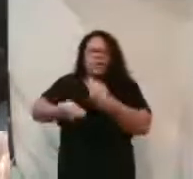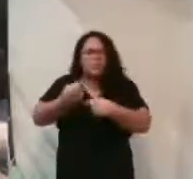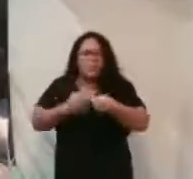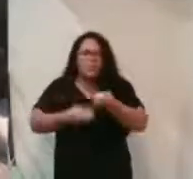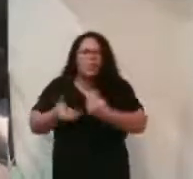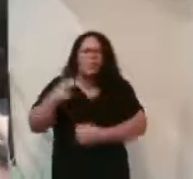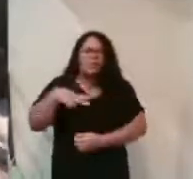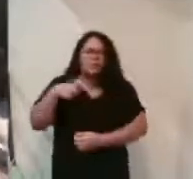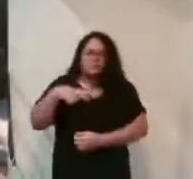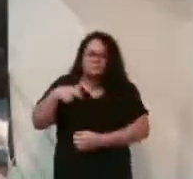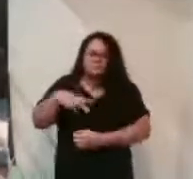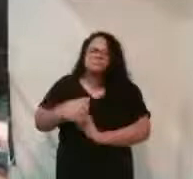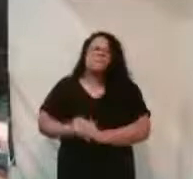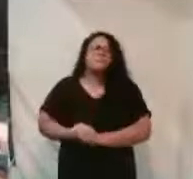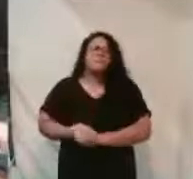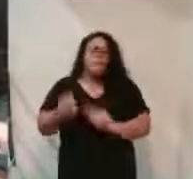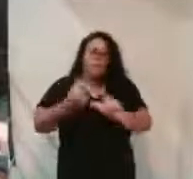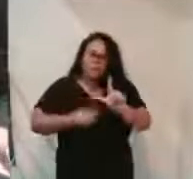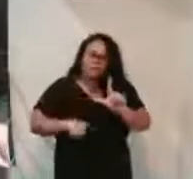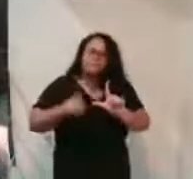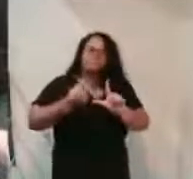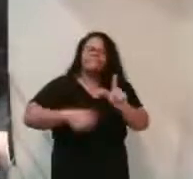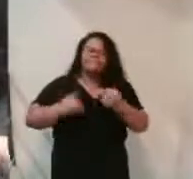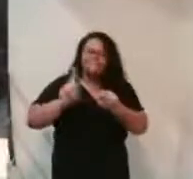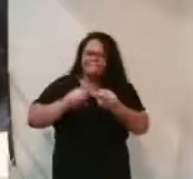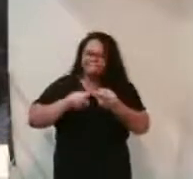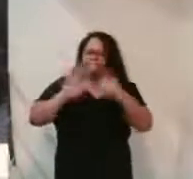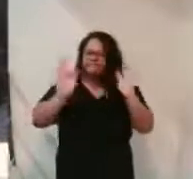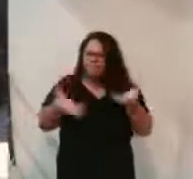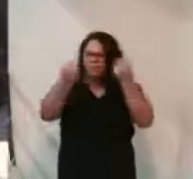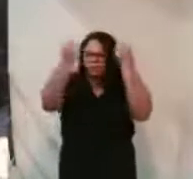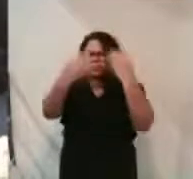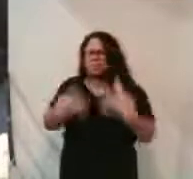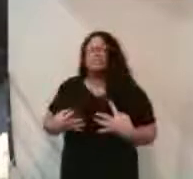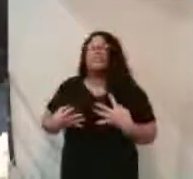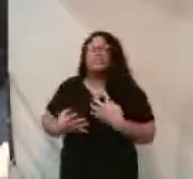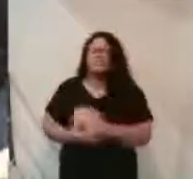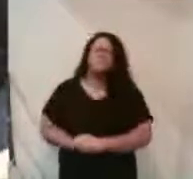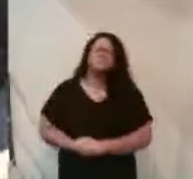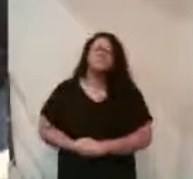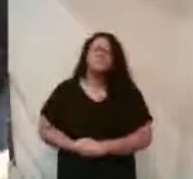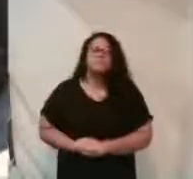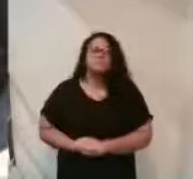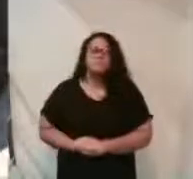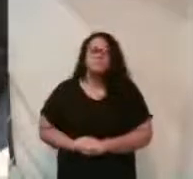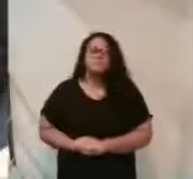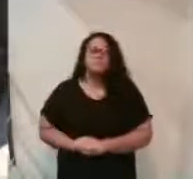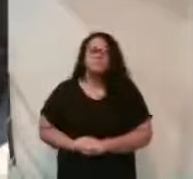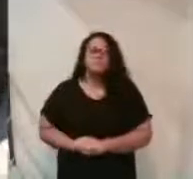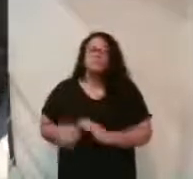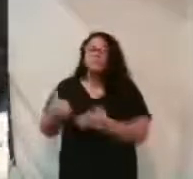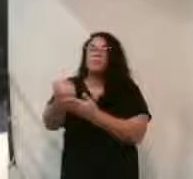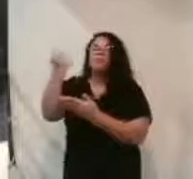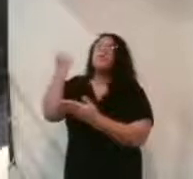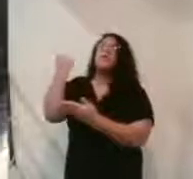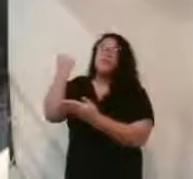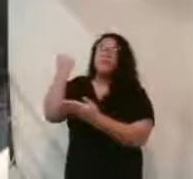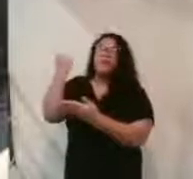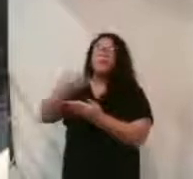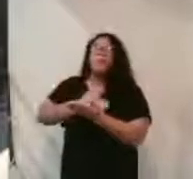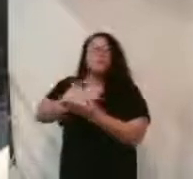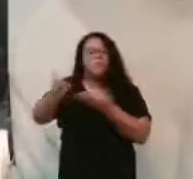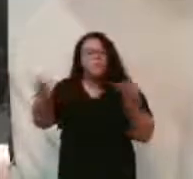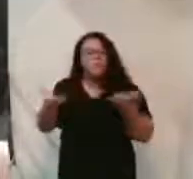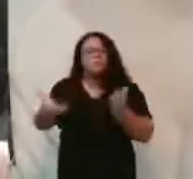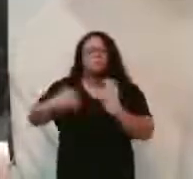Alexandre Gaio, presidente da Abrampa. Então, tudo iniciou com esse projeto. Eu estou